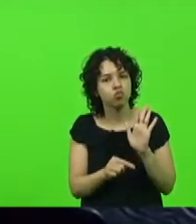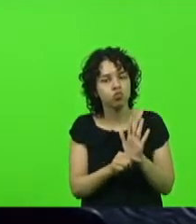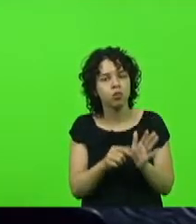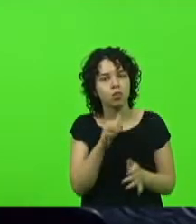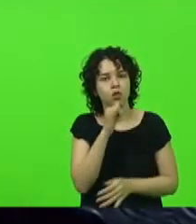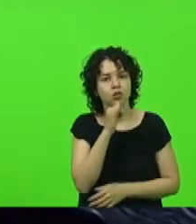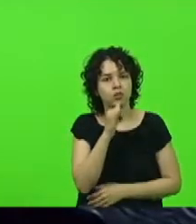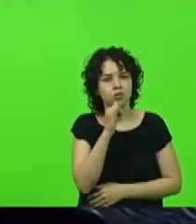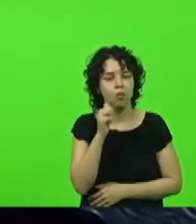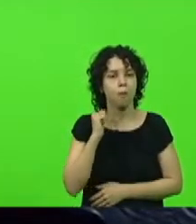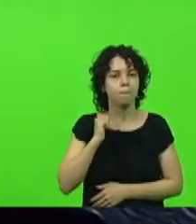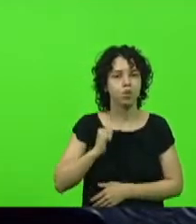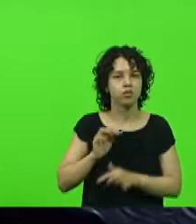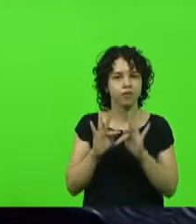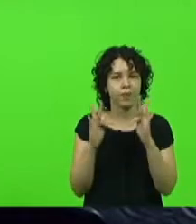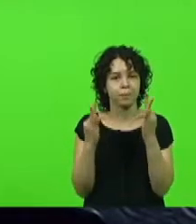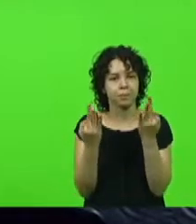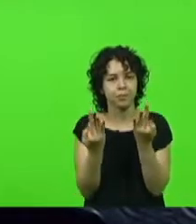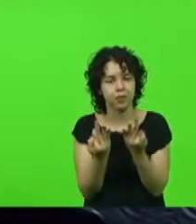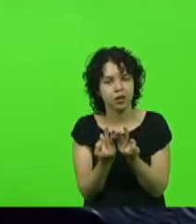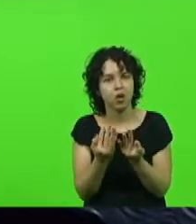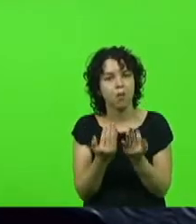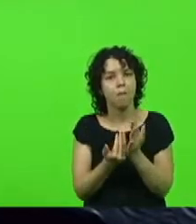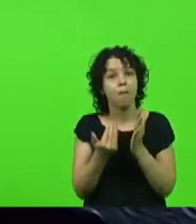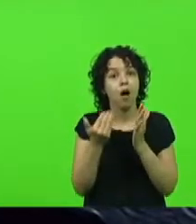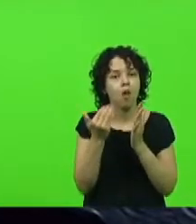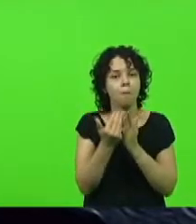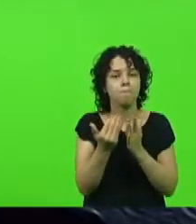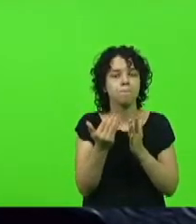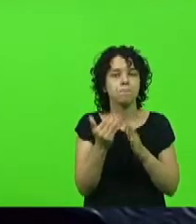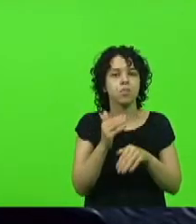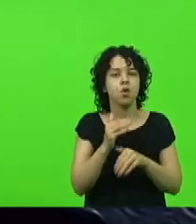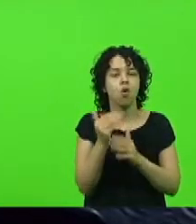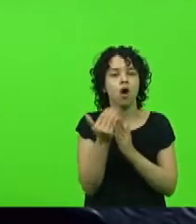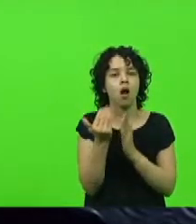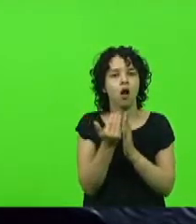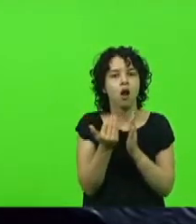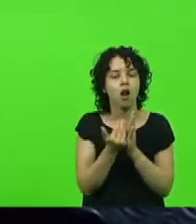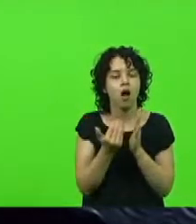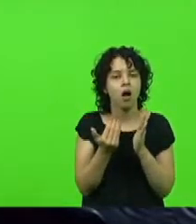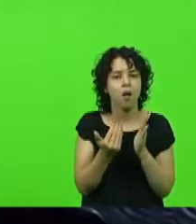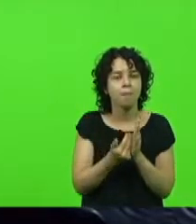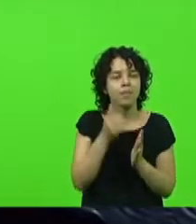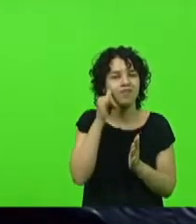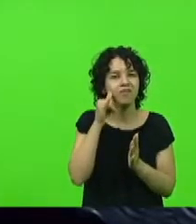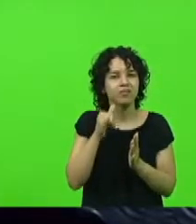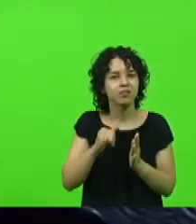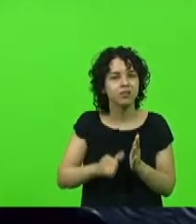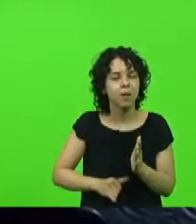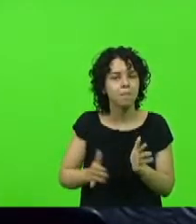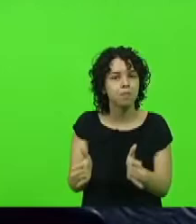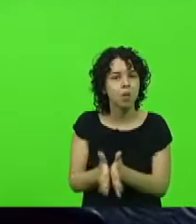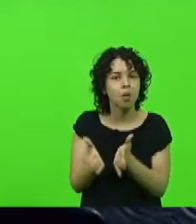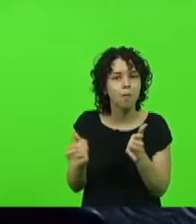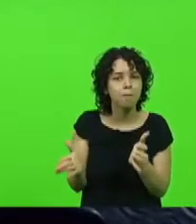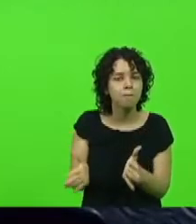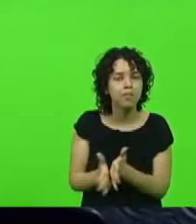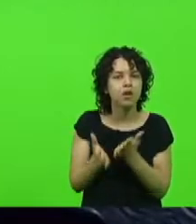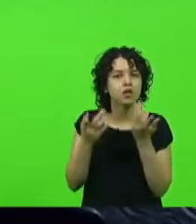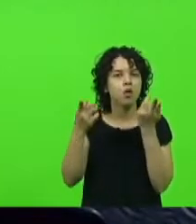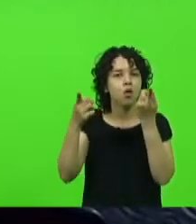maior programa de transferência de renda do mundo, que combateu a pobreza e a desigualdade social no país e que, infelizmente,